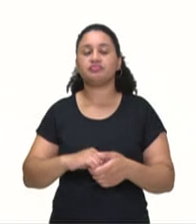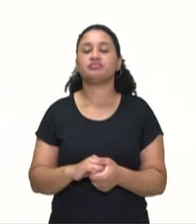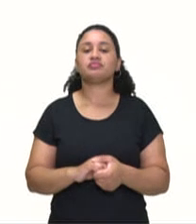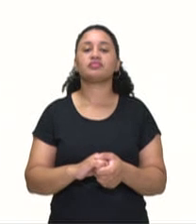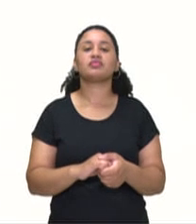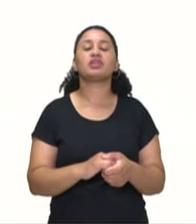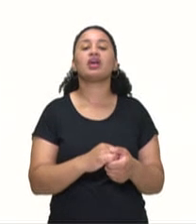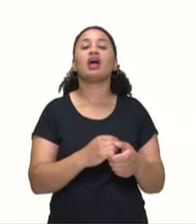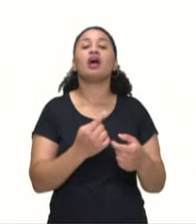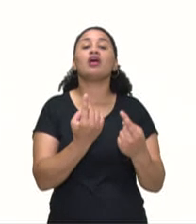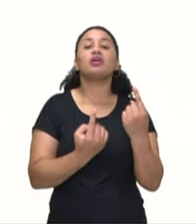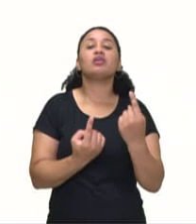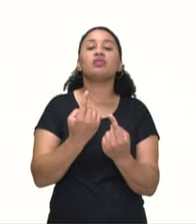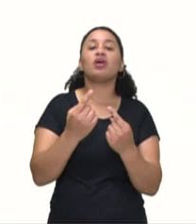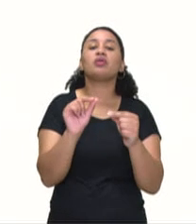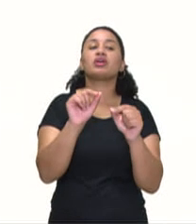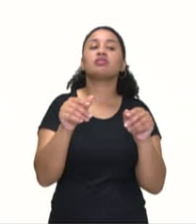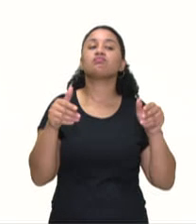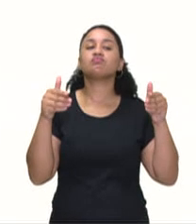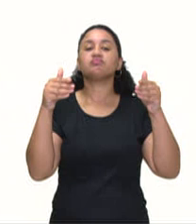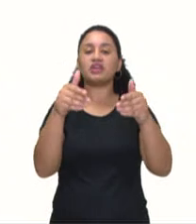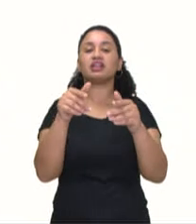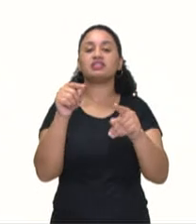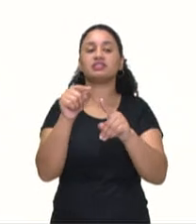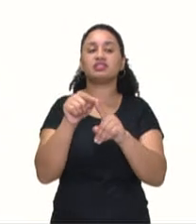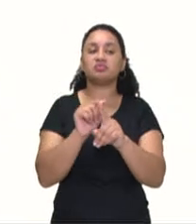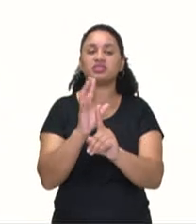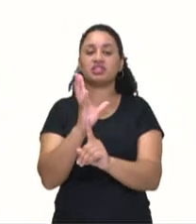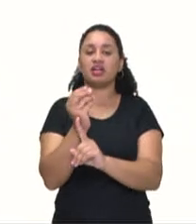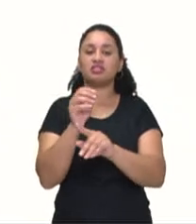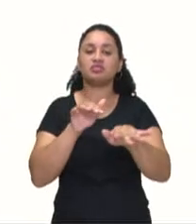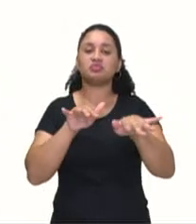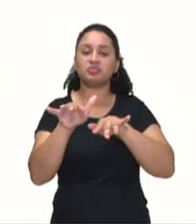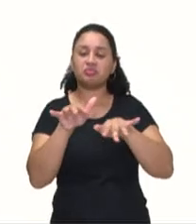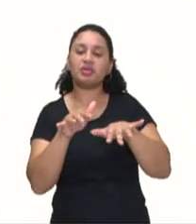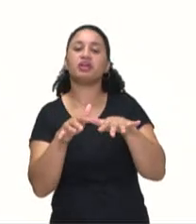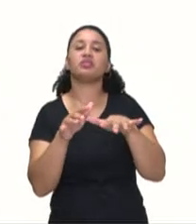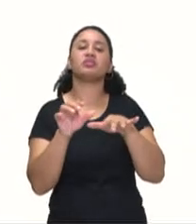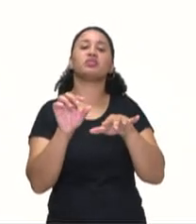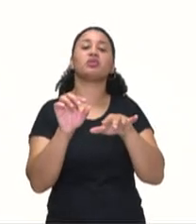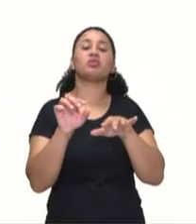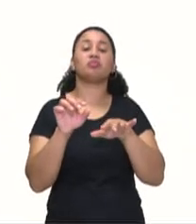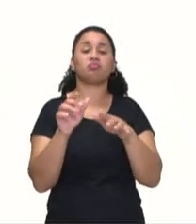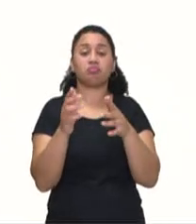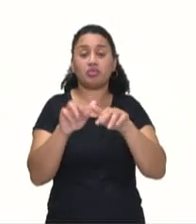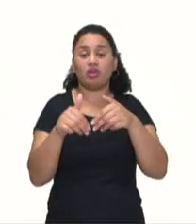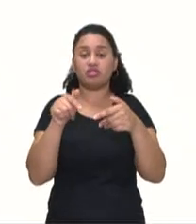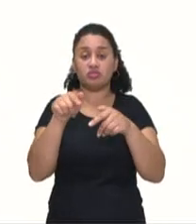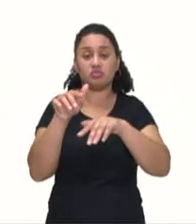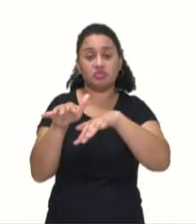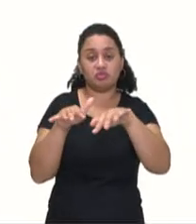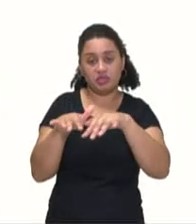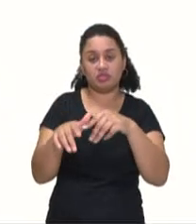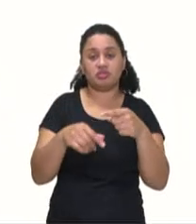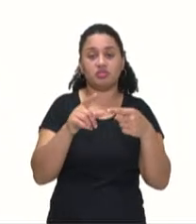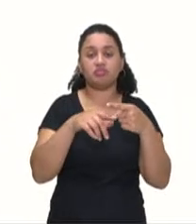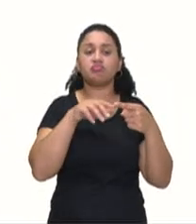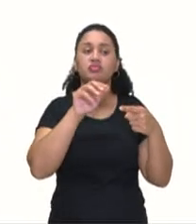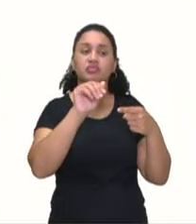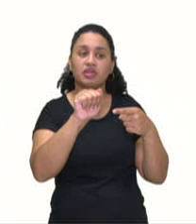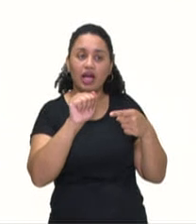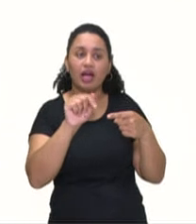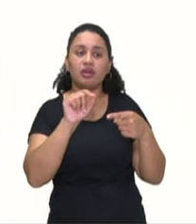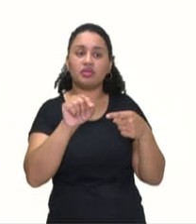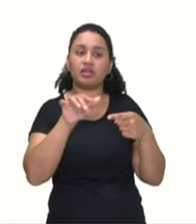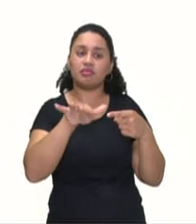a especificidade da arte cinética com relação ao movimento? Letra A. É